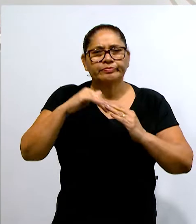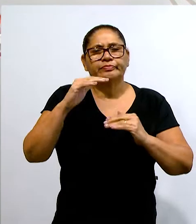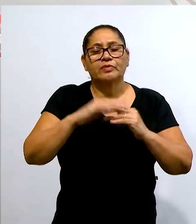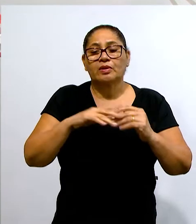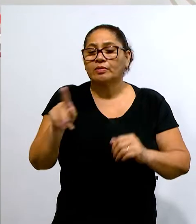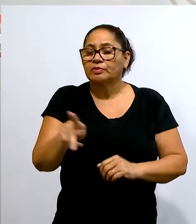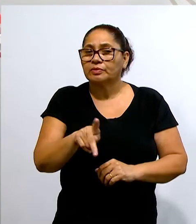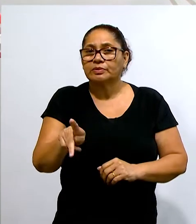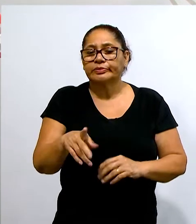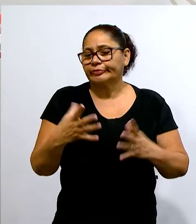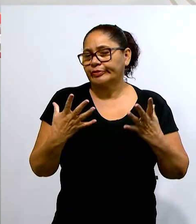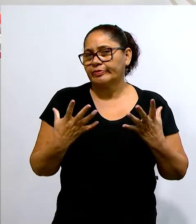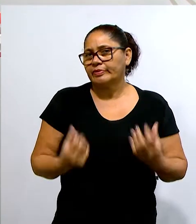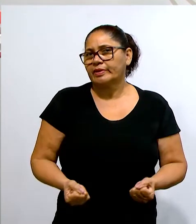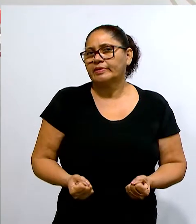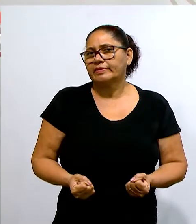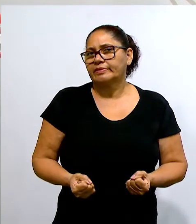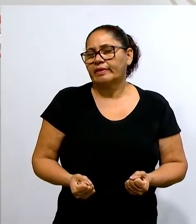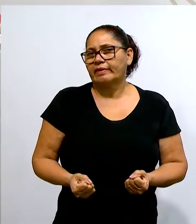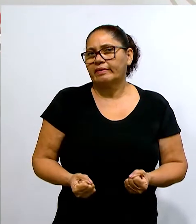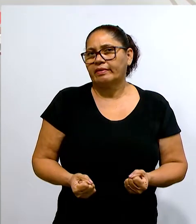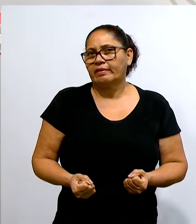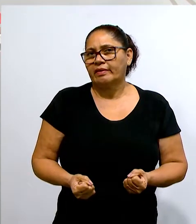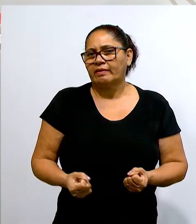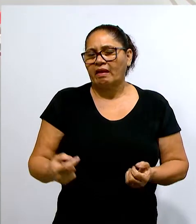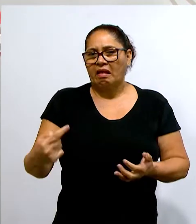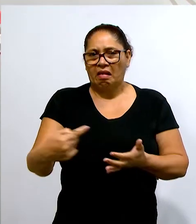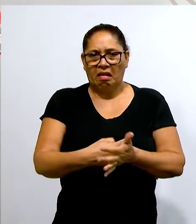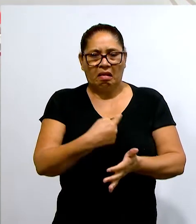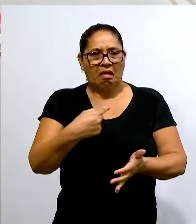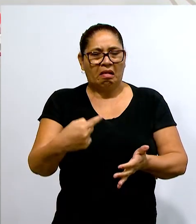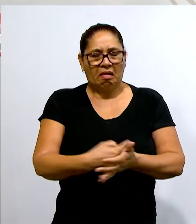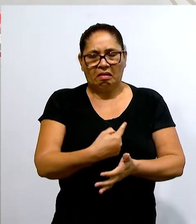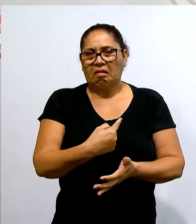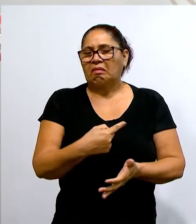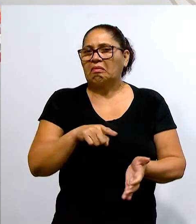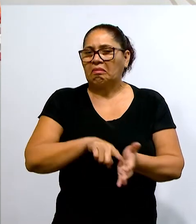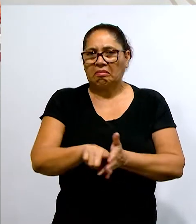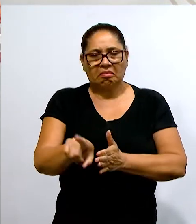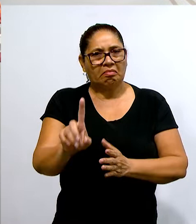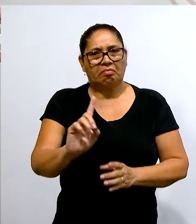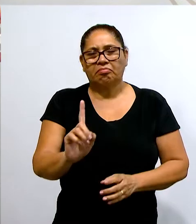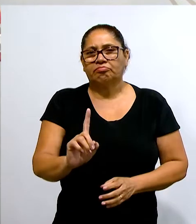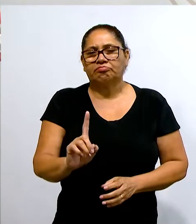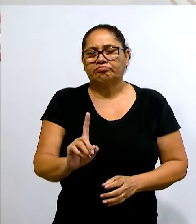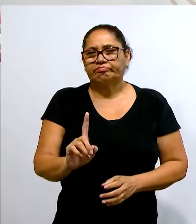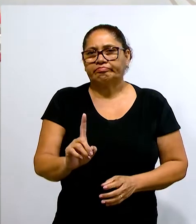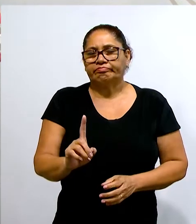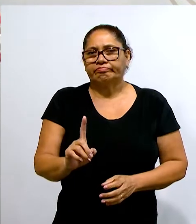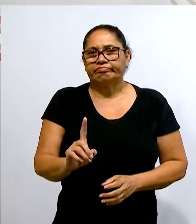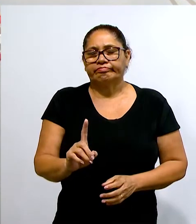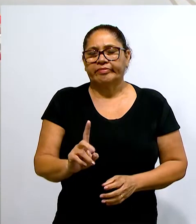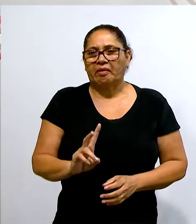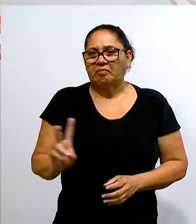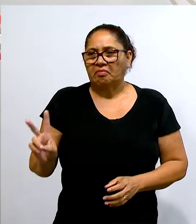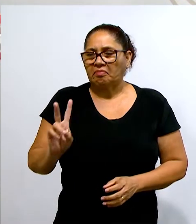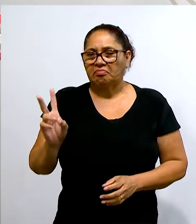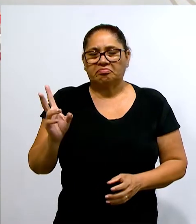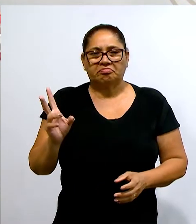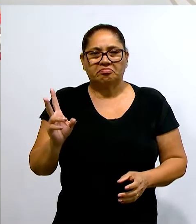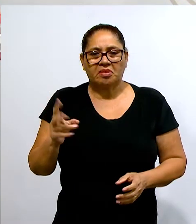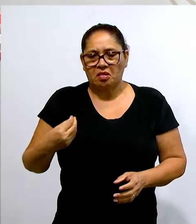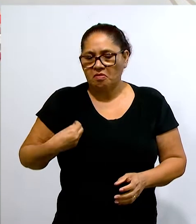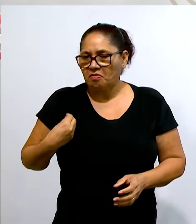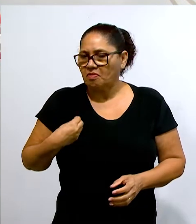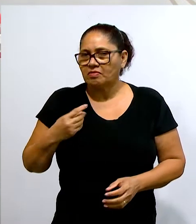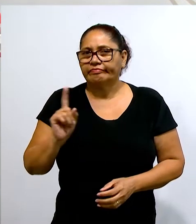se permite ser questionado, ele é o professor 100%, E aquele professor 100% não existe.